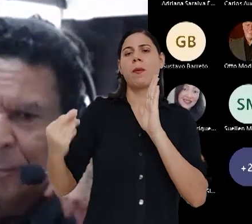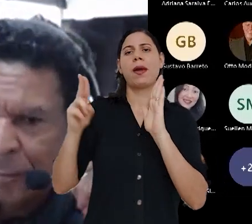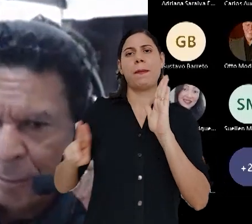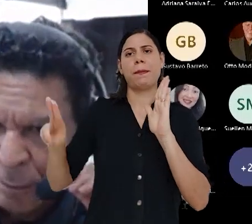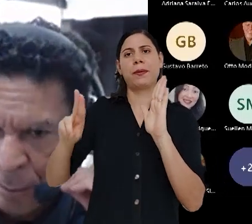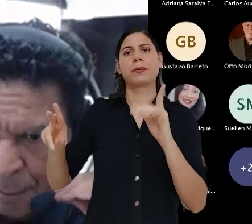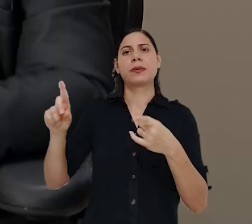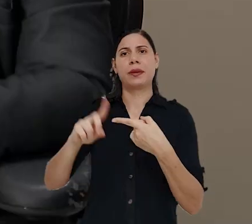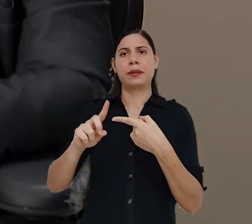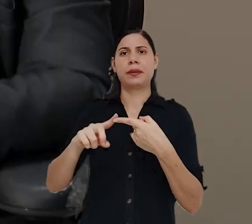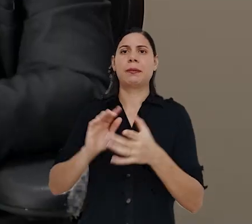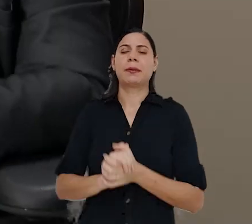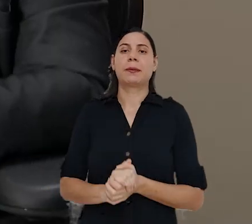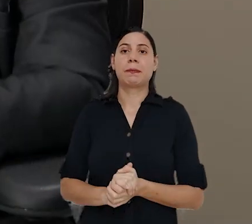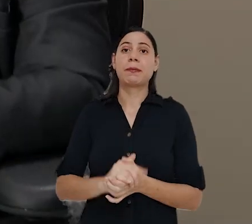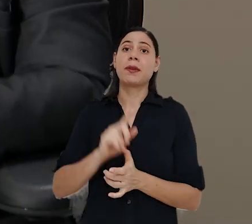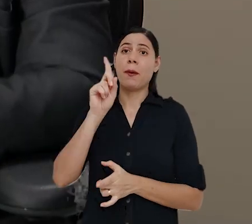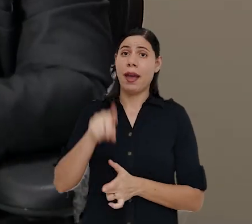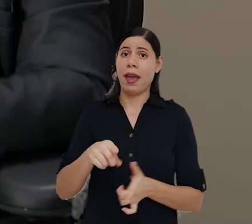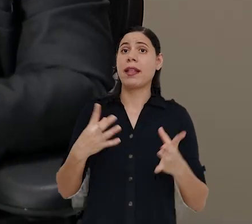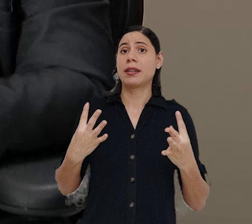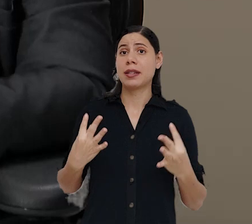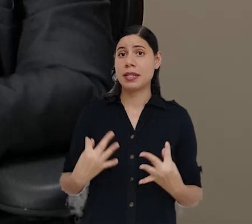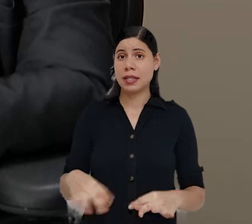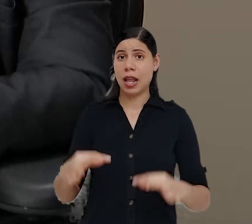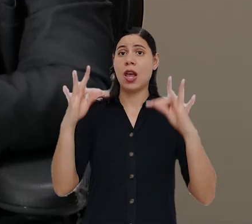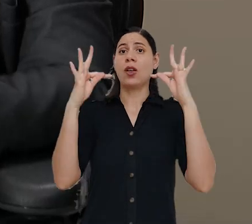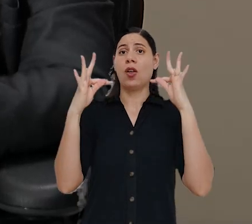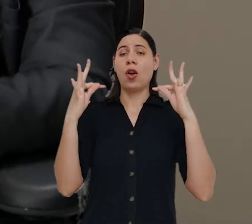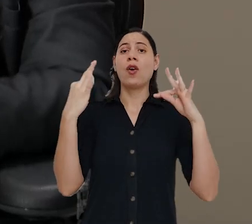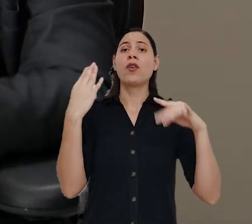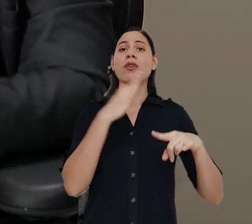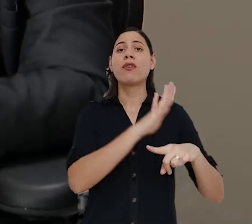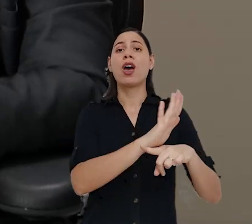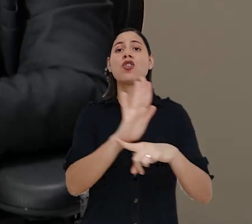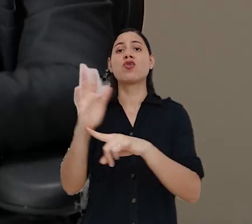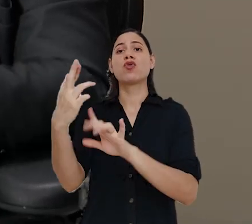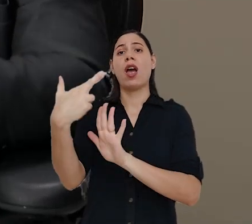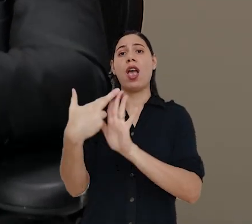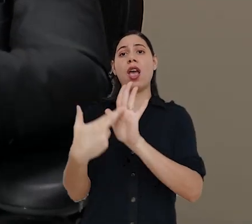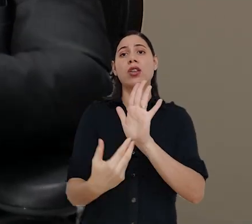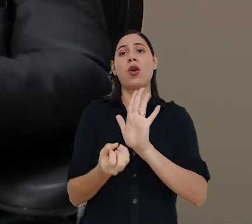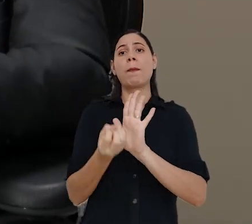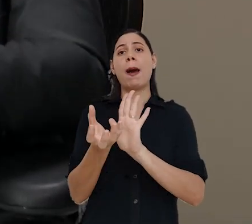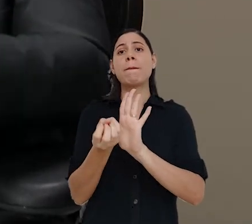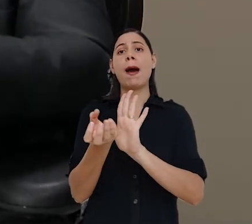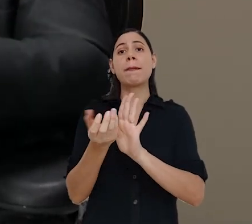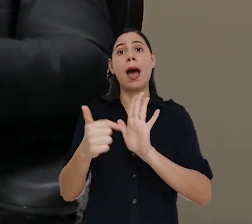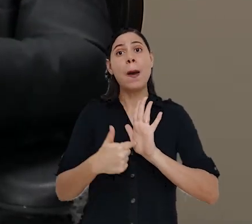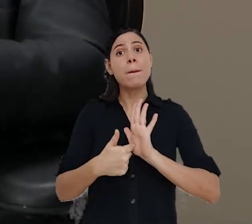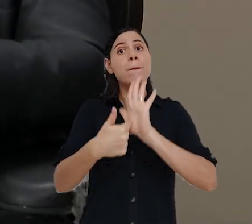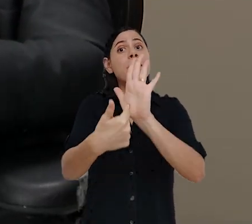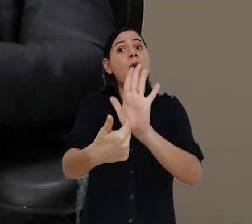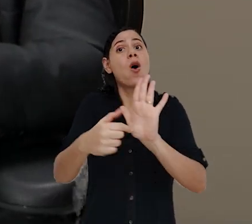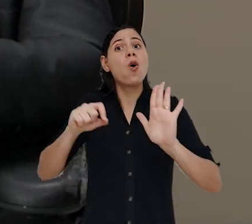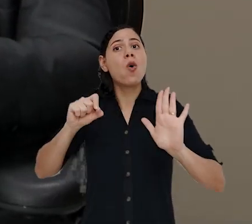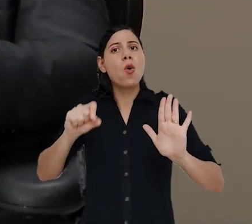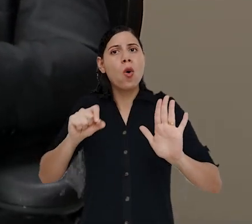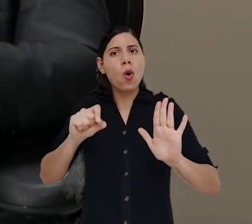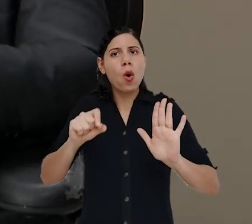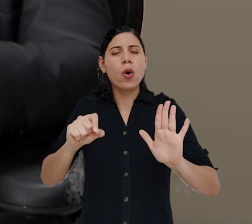da ferramenta. É um produto tecnológico que vai gerar relatório capaz, esse relatório,